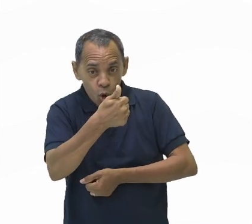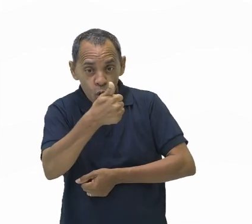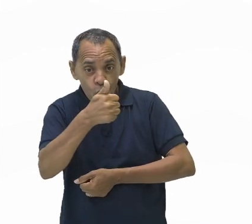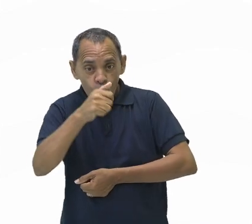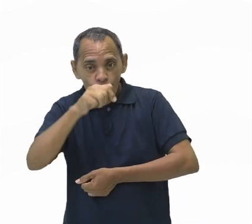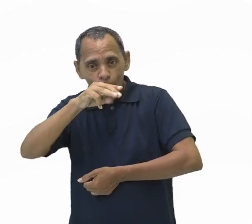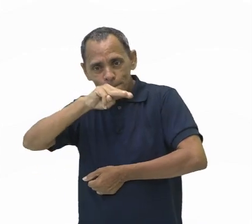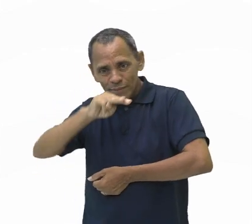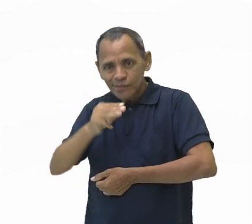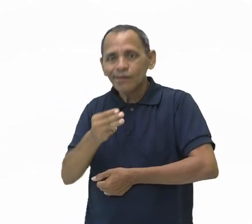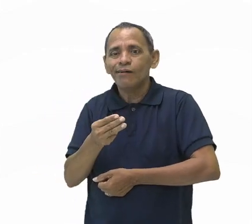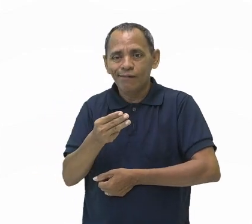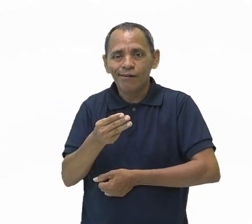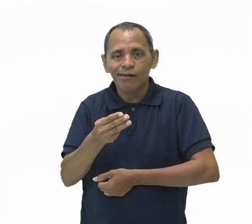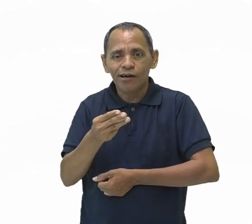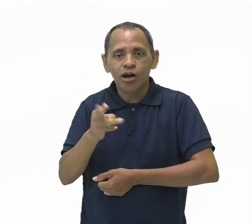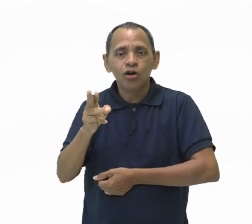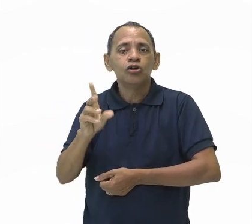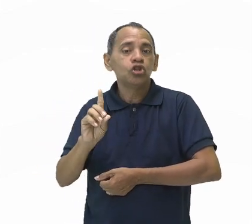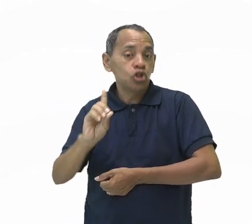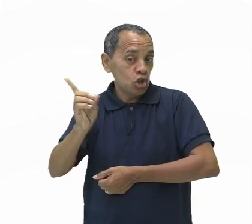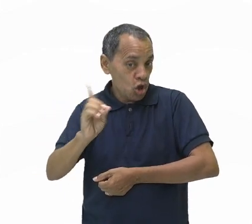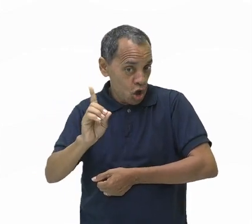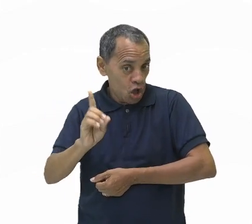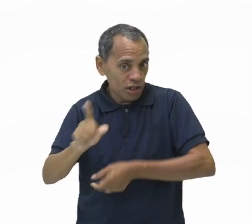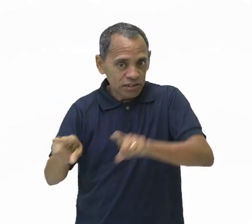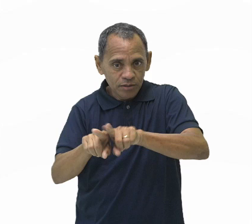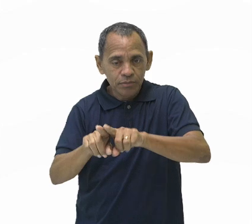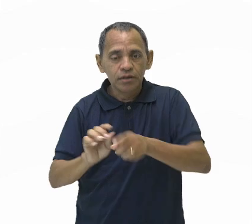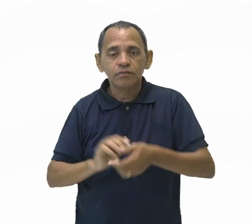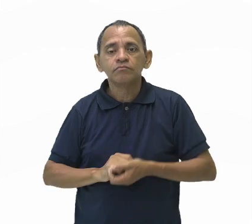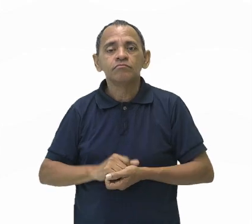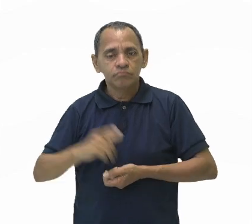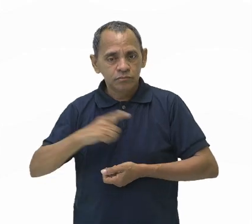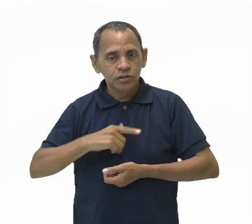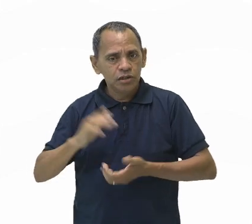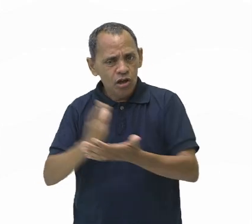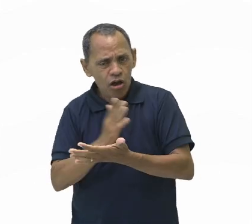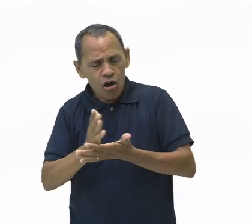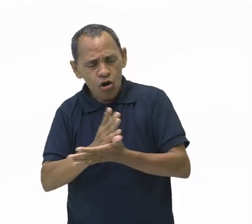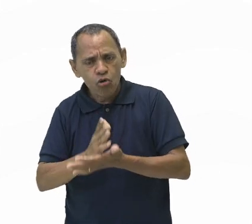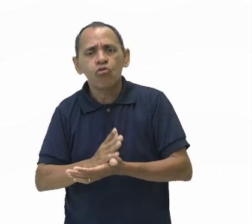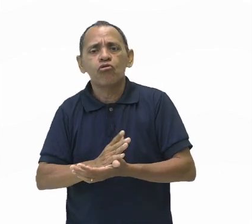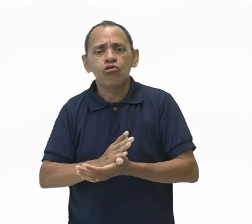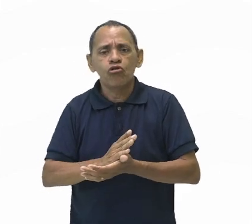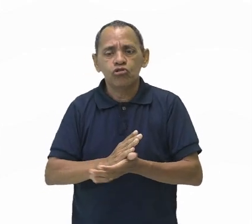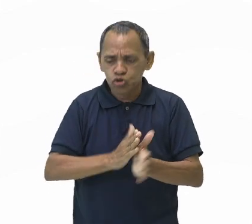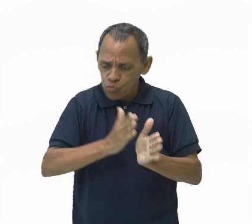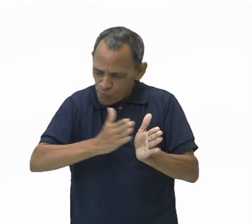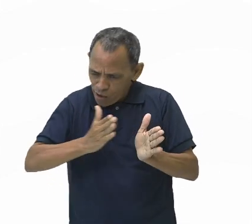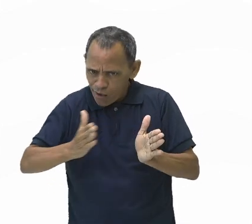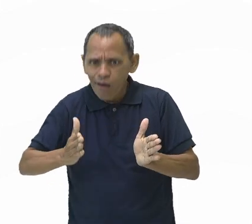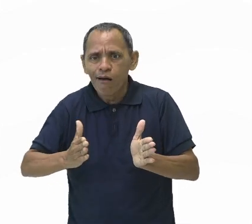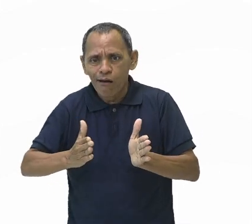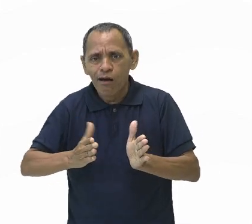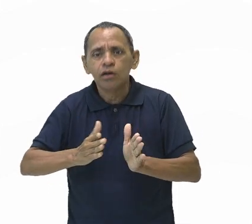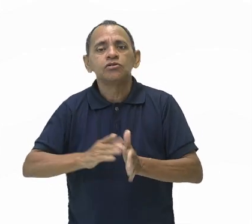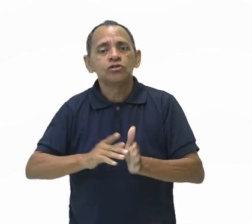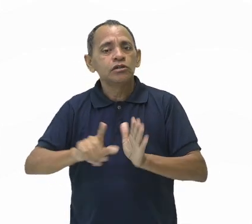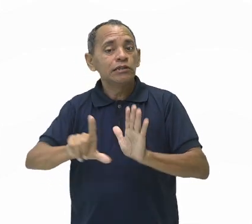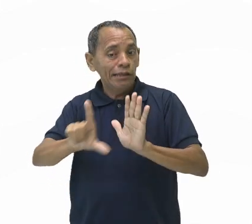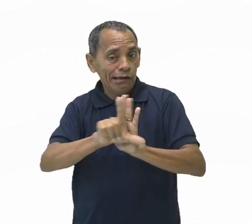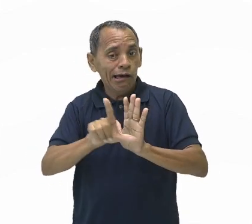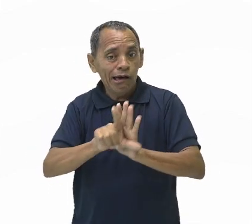de passos que tem que ser, inclusive jurídicos, legais, né? E tem também dificuldades, né? Da mesma forma que um trabalhador,